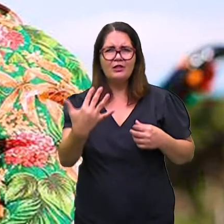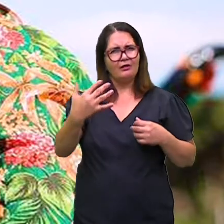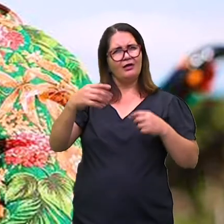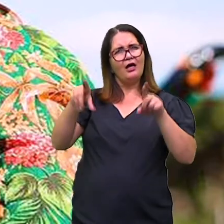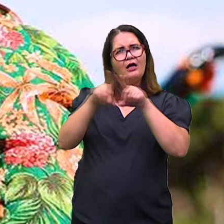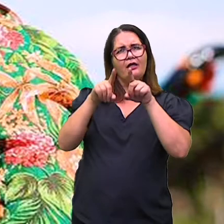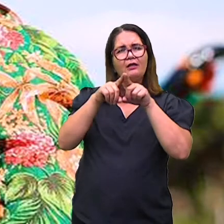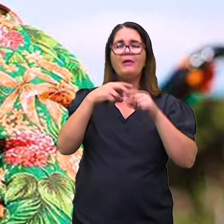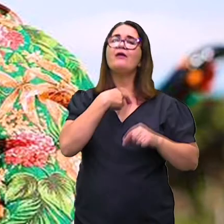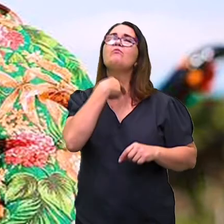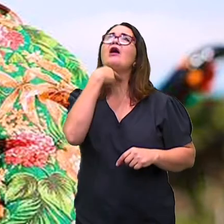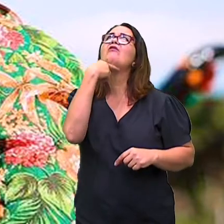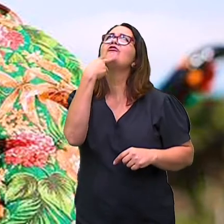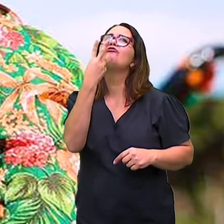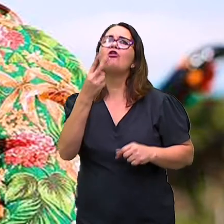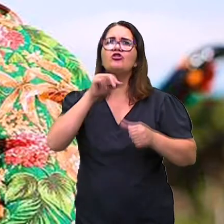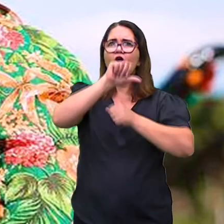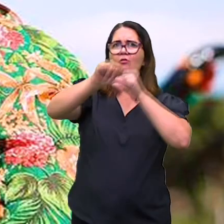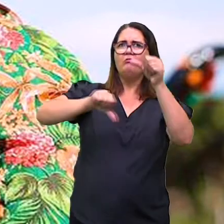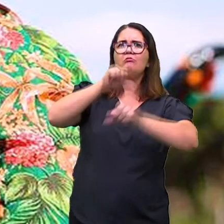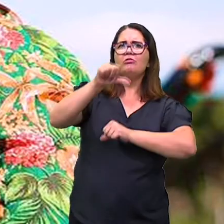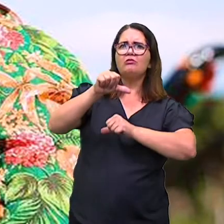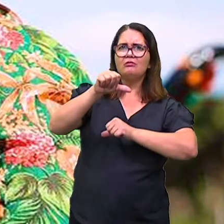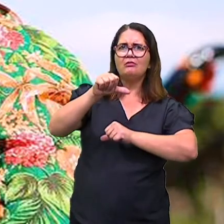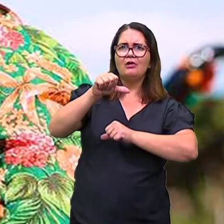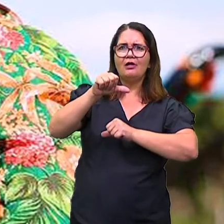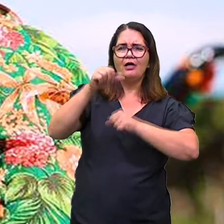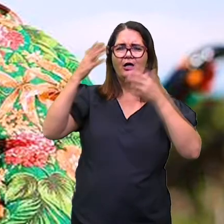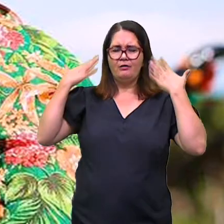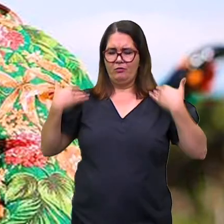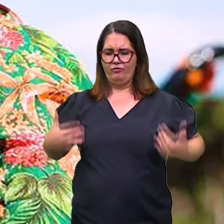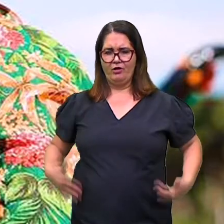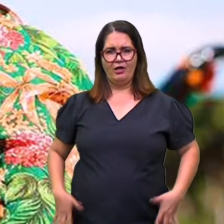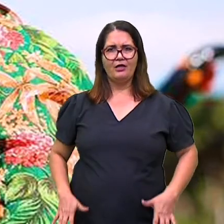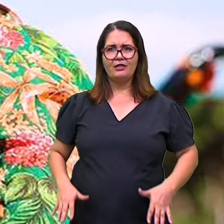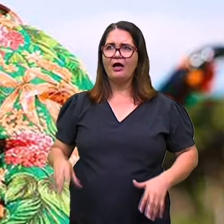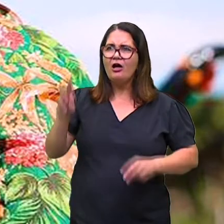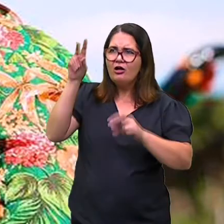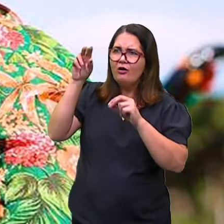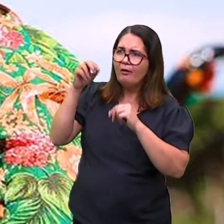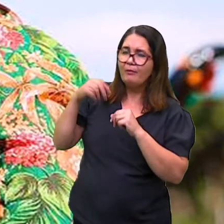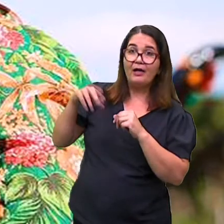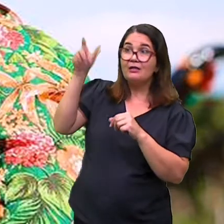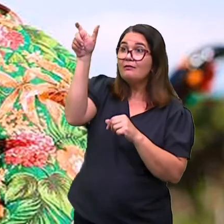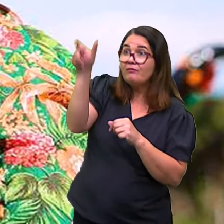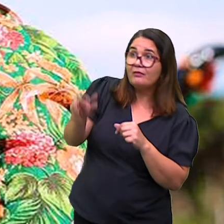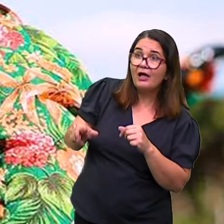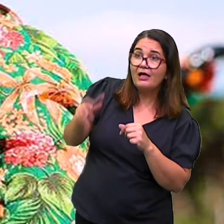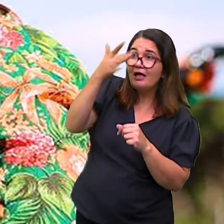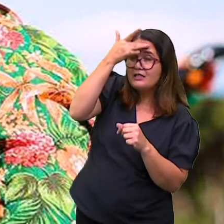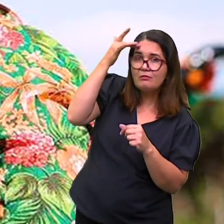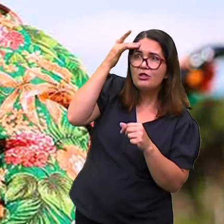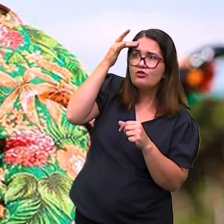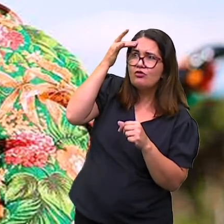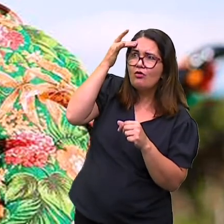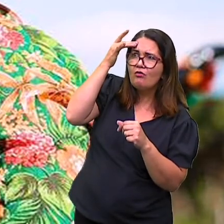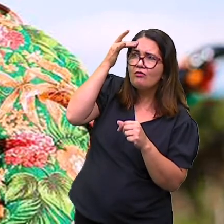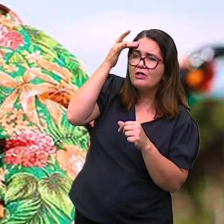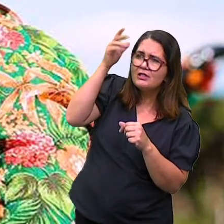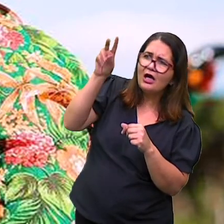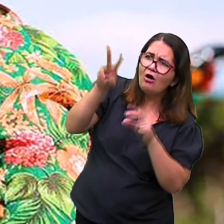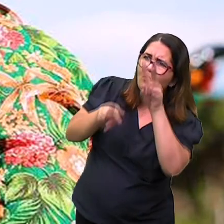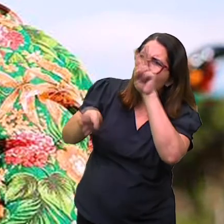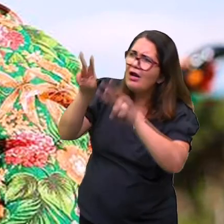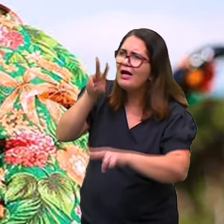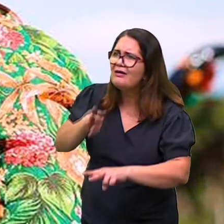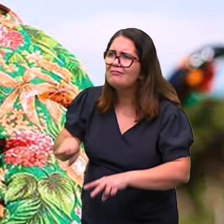voz e o timbre da voz ao falar e cobrem todo o corpo para que ninguém os conheça. A máscara de boi é a